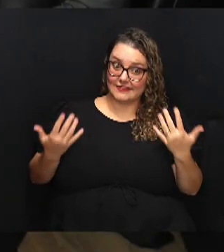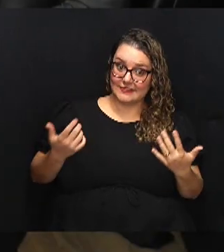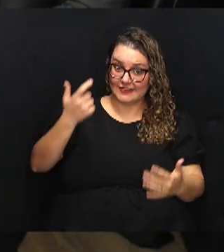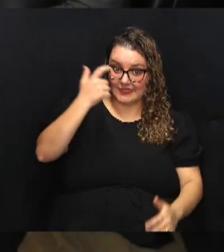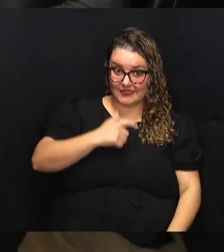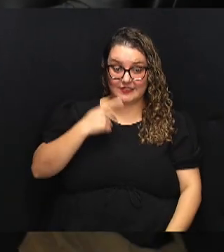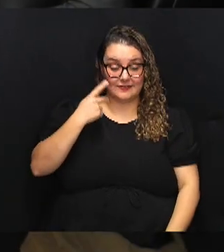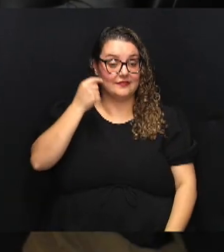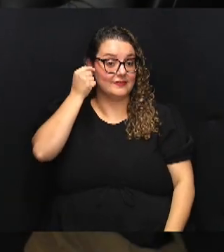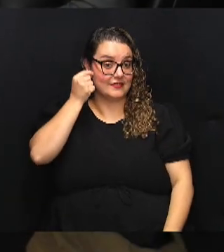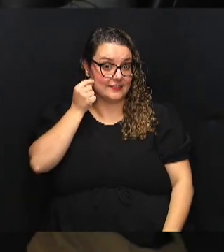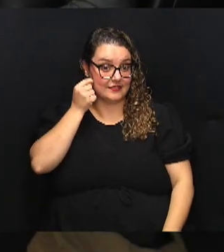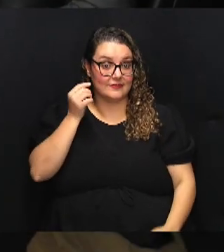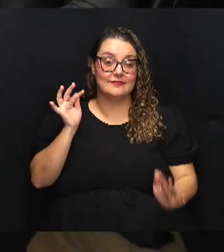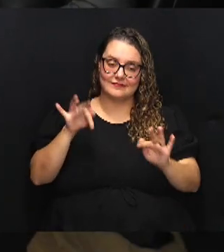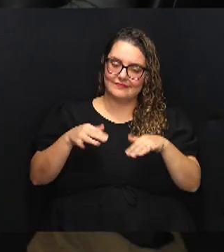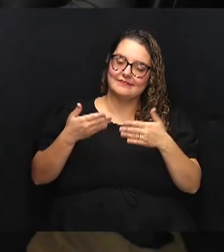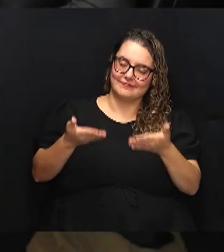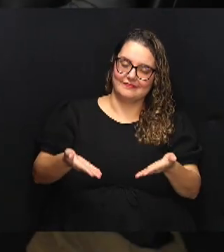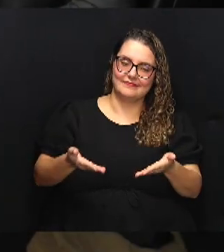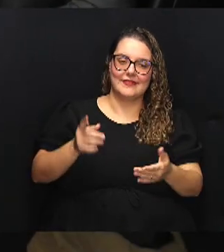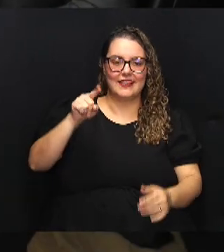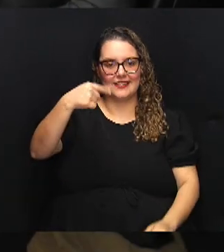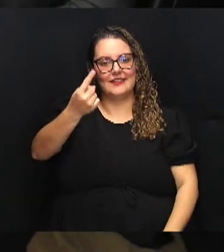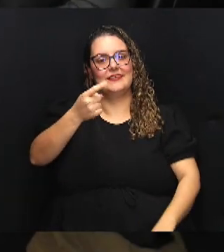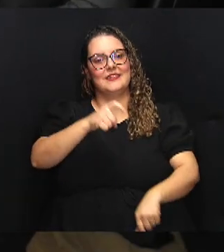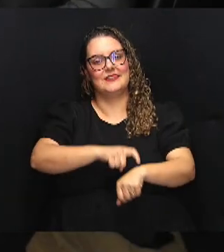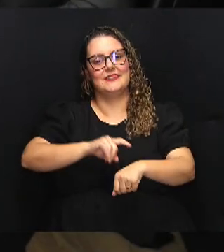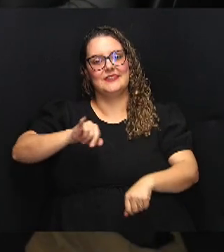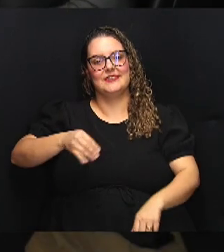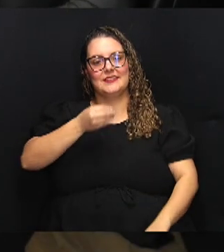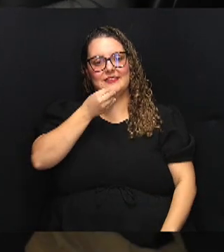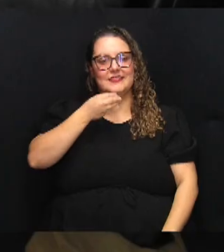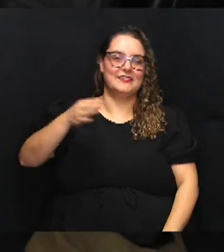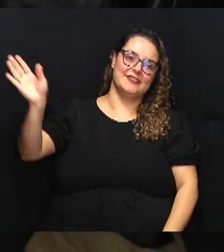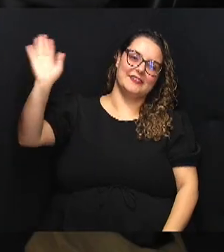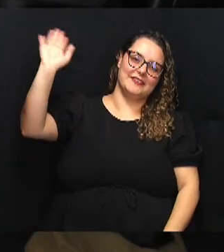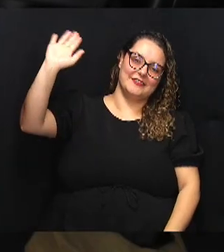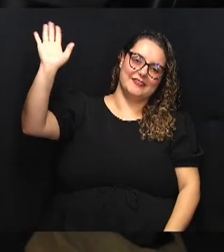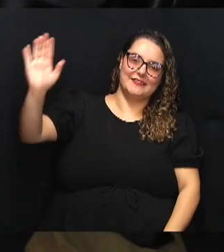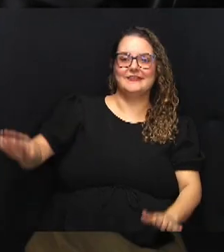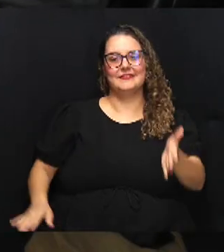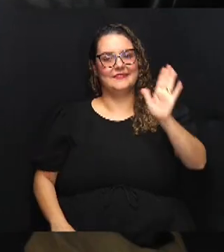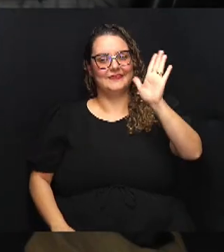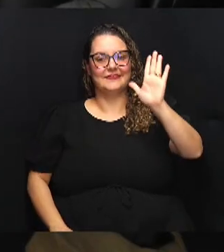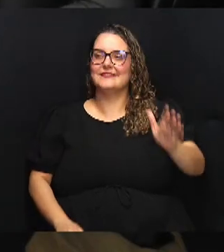o vereador Marcelo Silva ficamos por aqui. Até uma próxima oportunidade. Tchau, tchau.